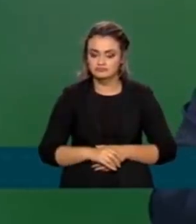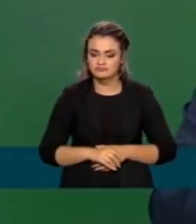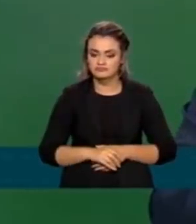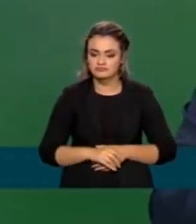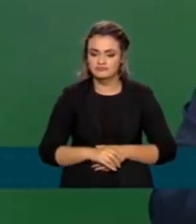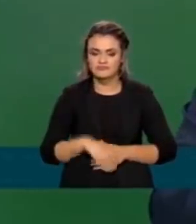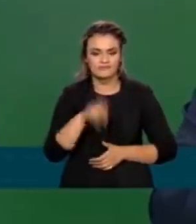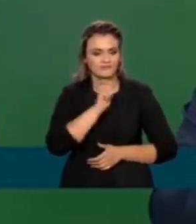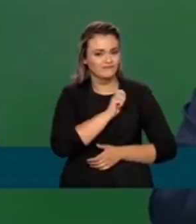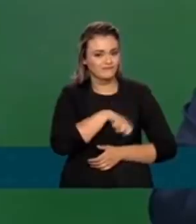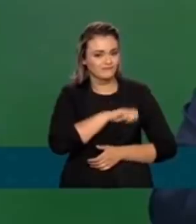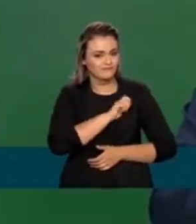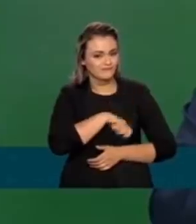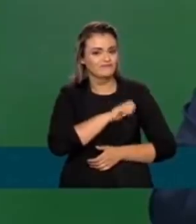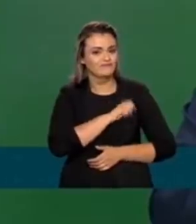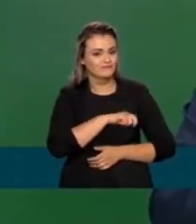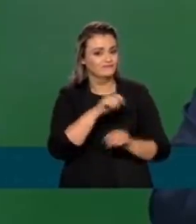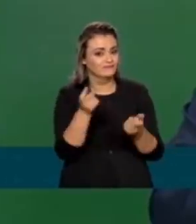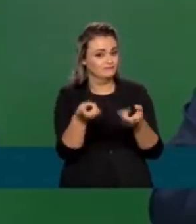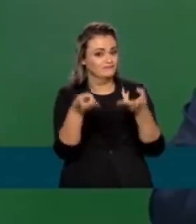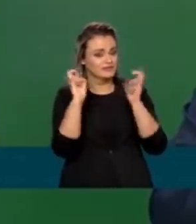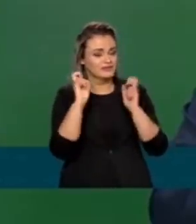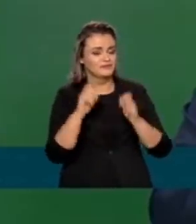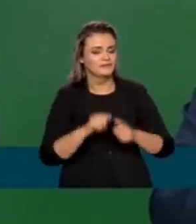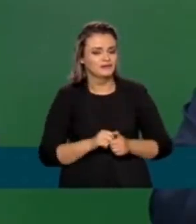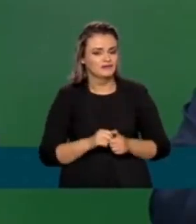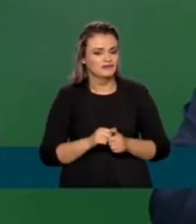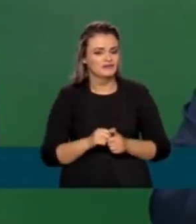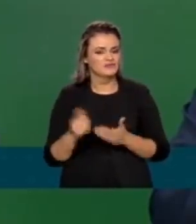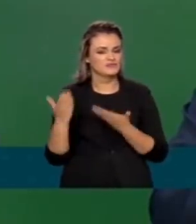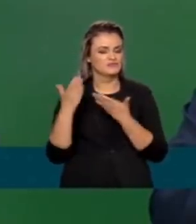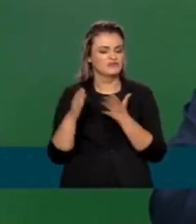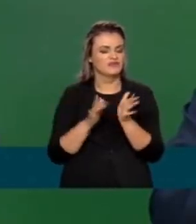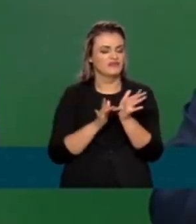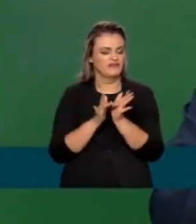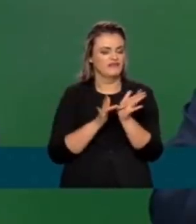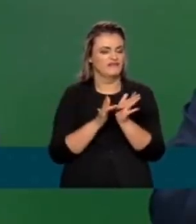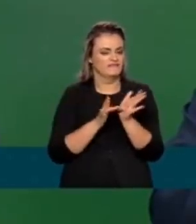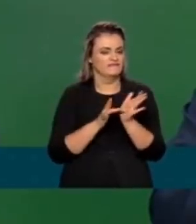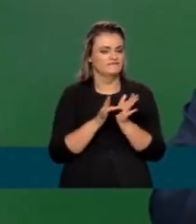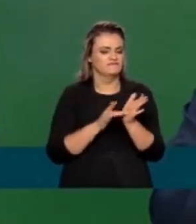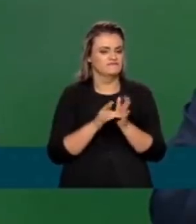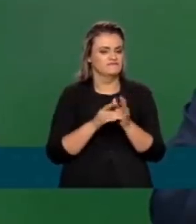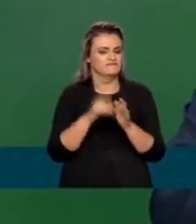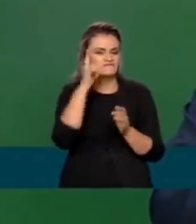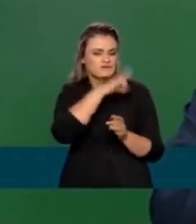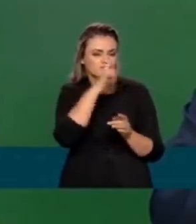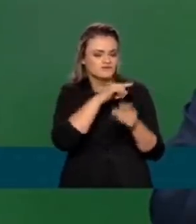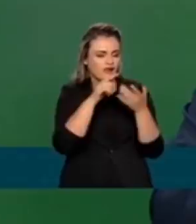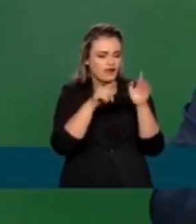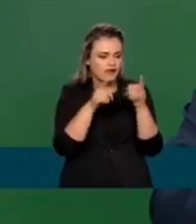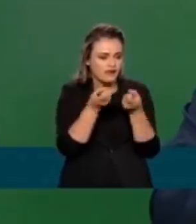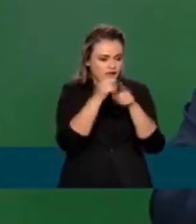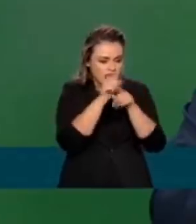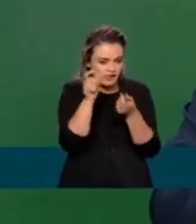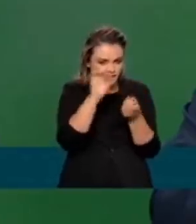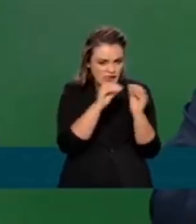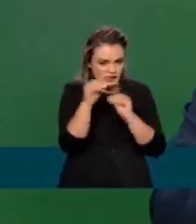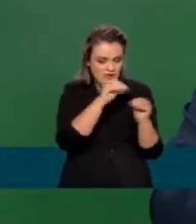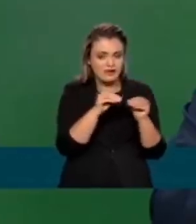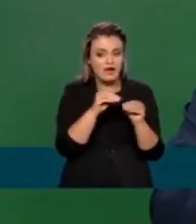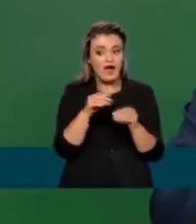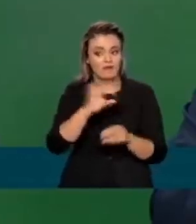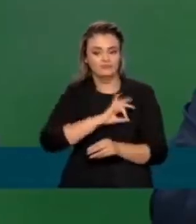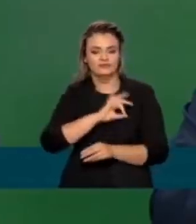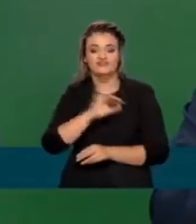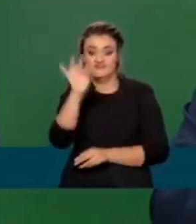A má-fé é clara, a suspeita da falsificação é forte, a Polícia Federal e os peritos é que vão